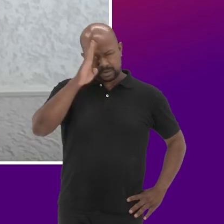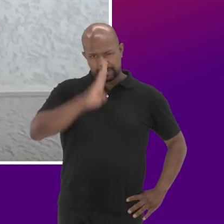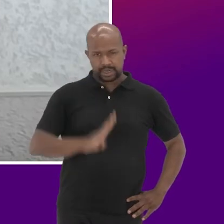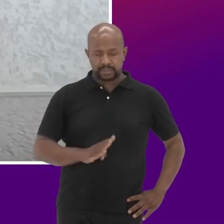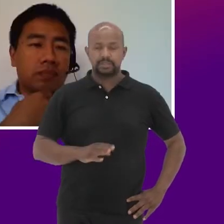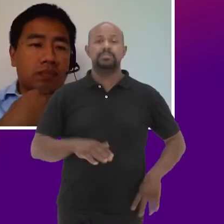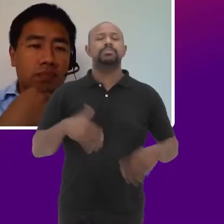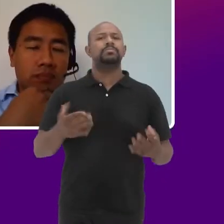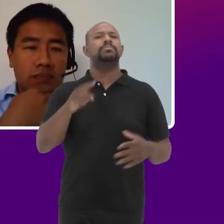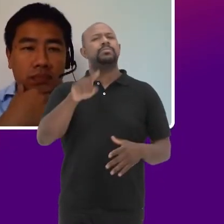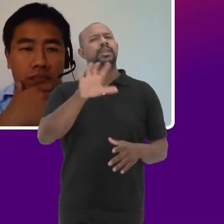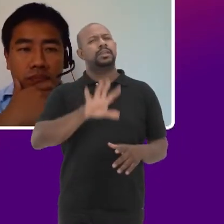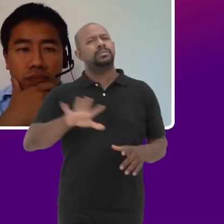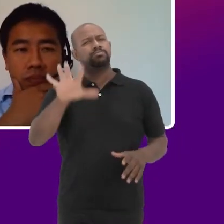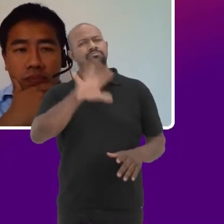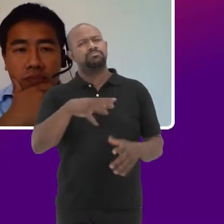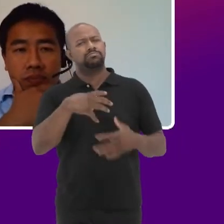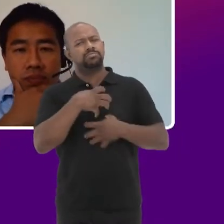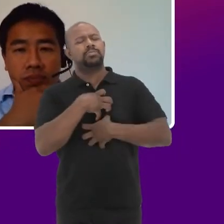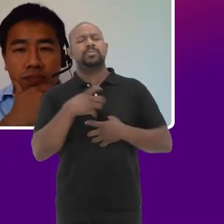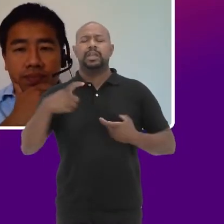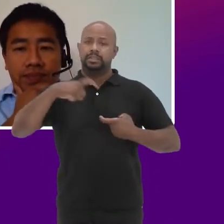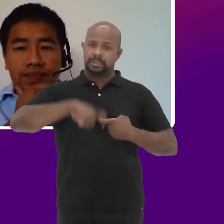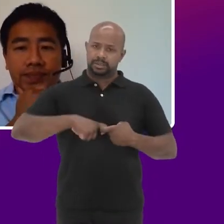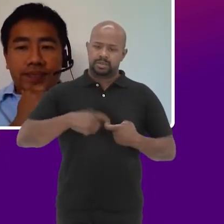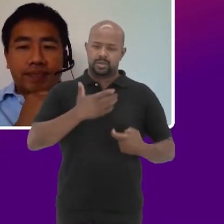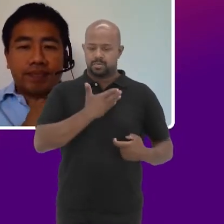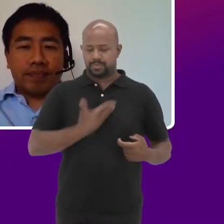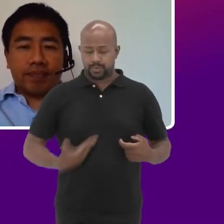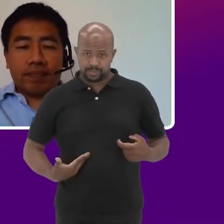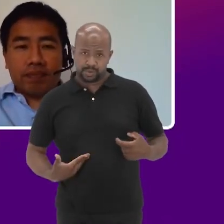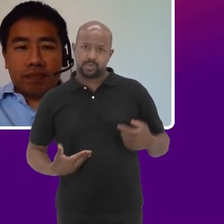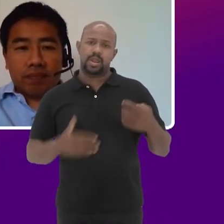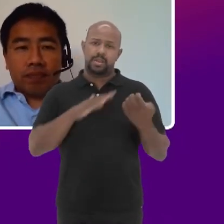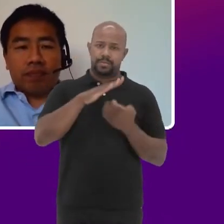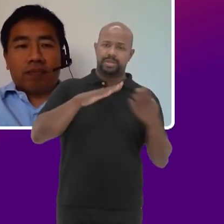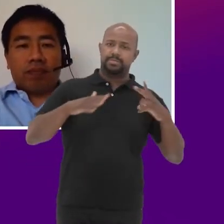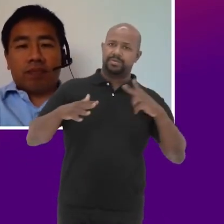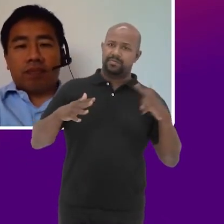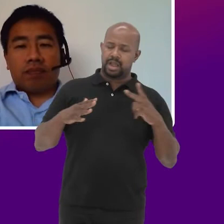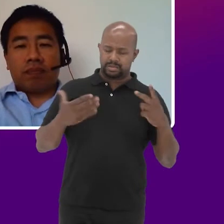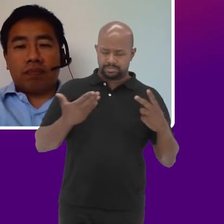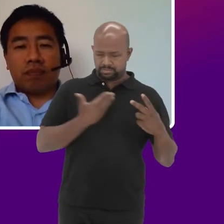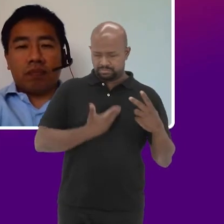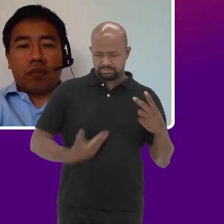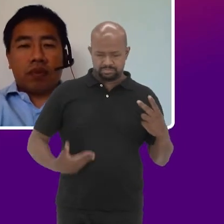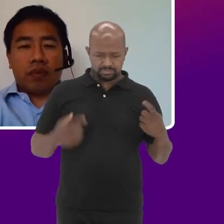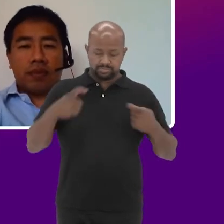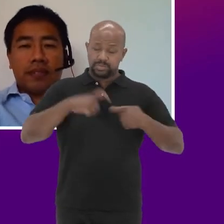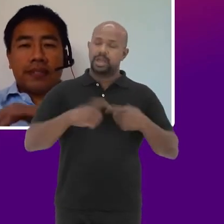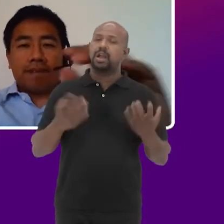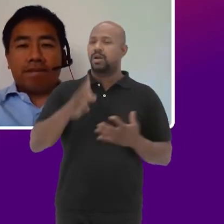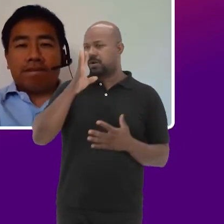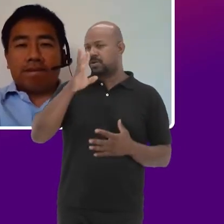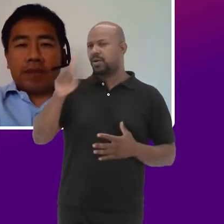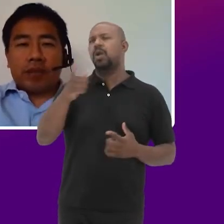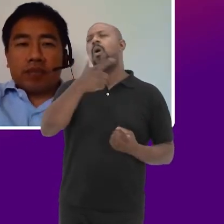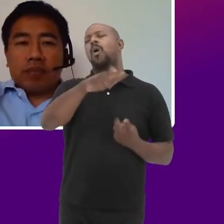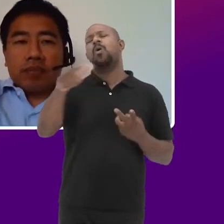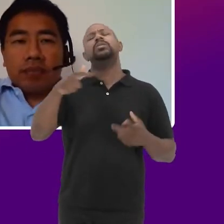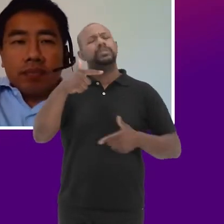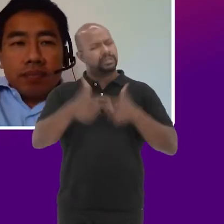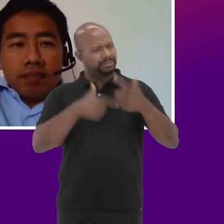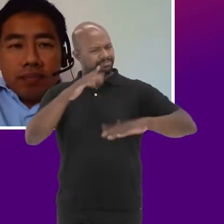no Brasil. E nesse contexto, né, de parceria público-privada que nós estamos tratando aqui, vamos ouvir agora